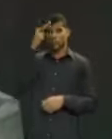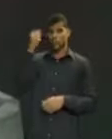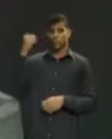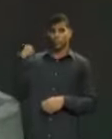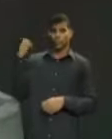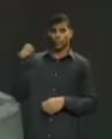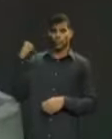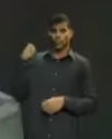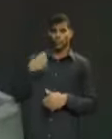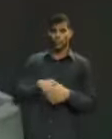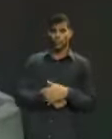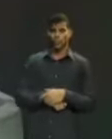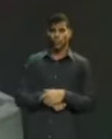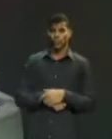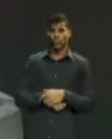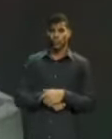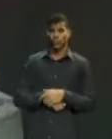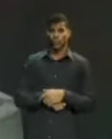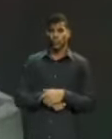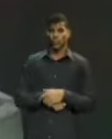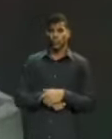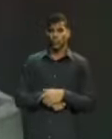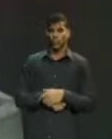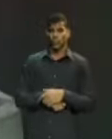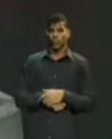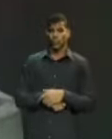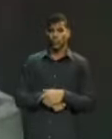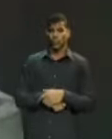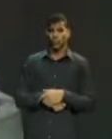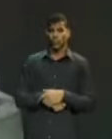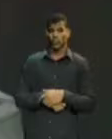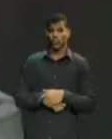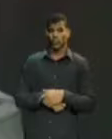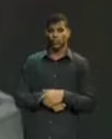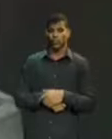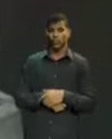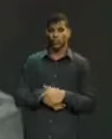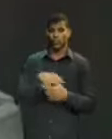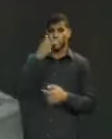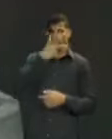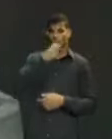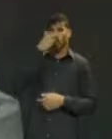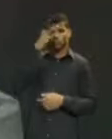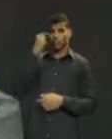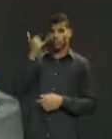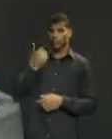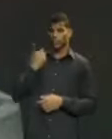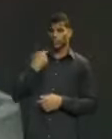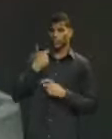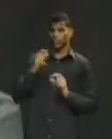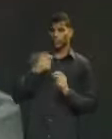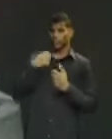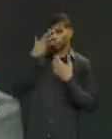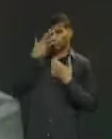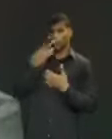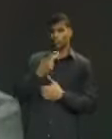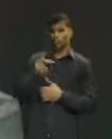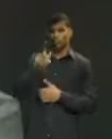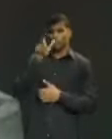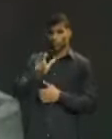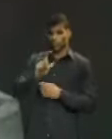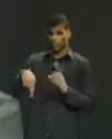que eu não faço uma política regional, não tenho base regional. O prefeito me disse, eu preciso agradecer a você e a equipe do comitê, porque